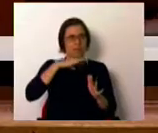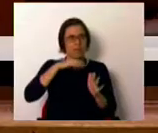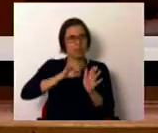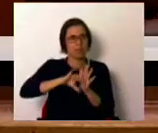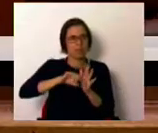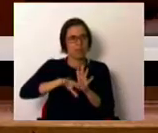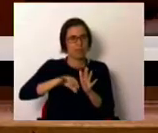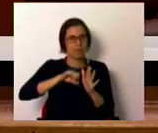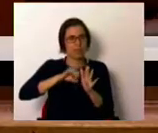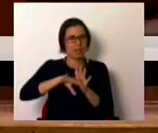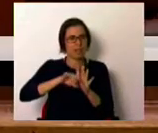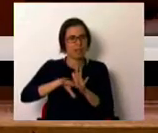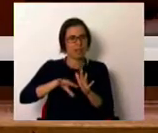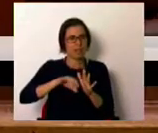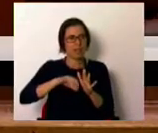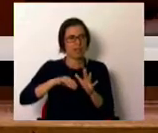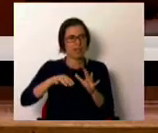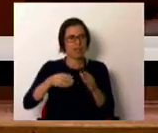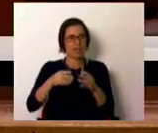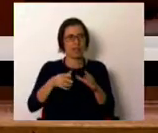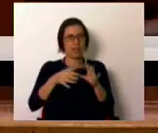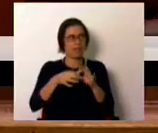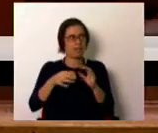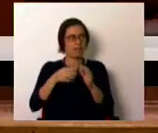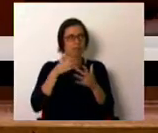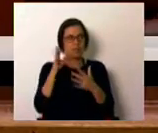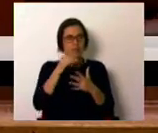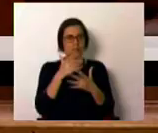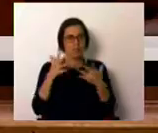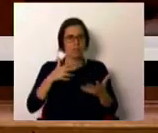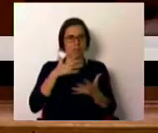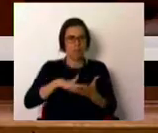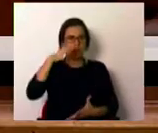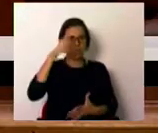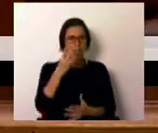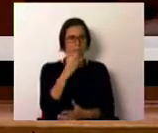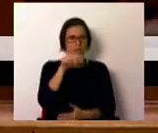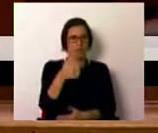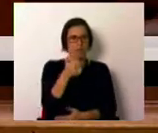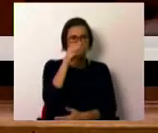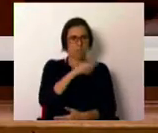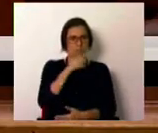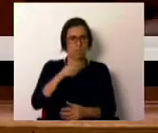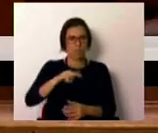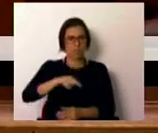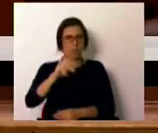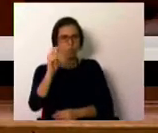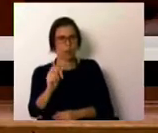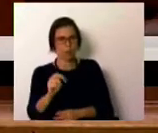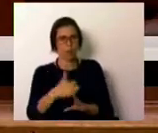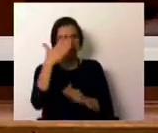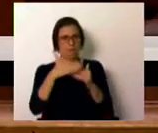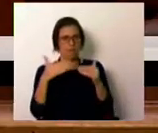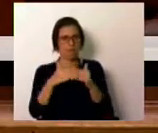no Sado, mas estas implicam agora uma maior intensidade e volume, 3,5 milhões de metros cúbicos numa